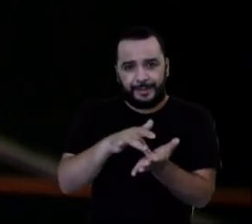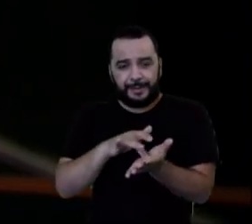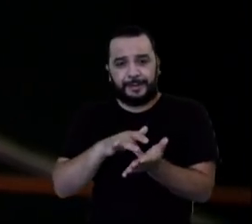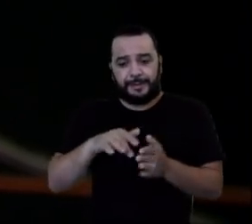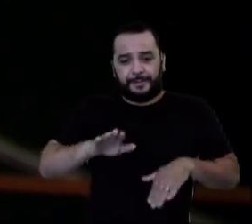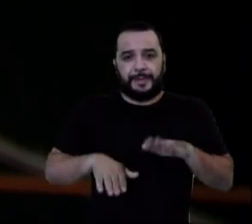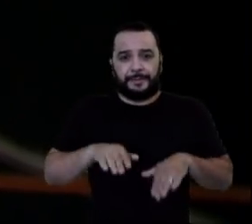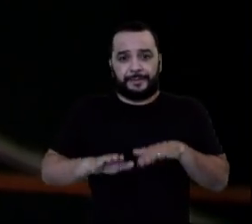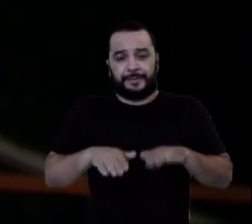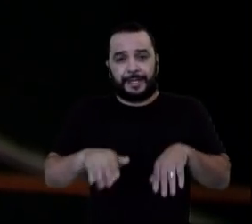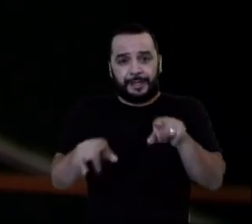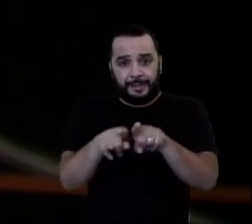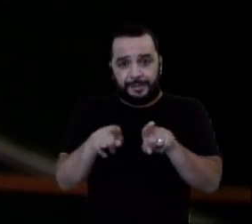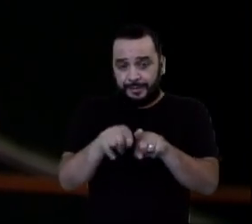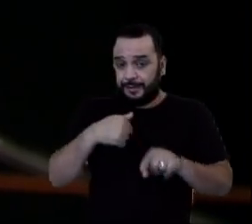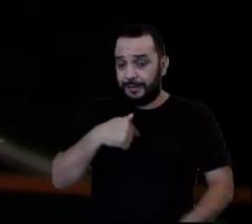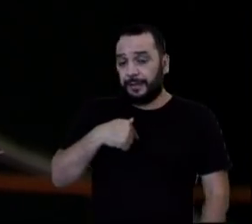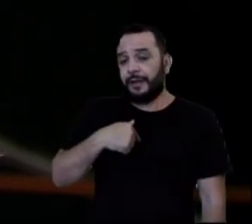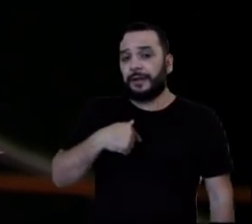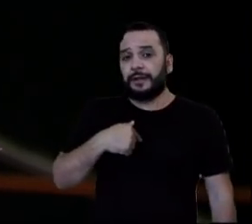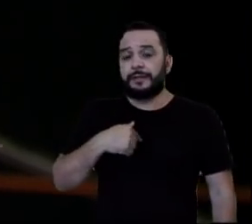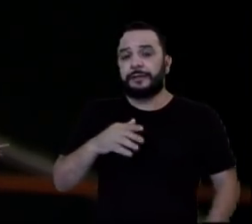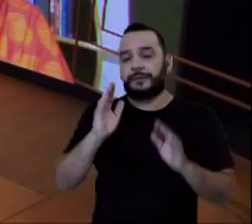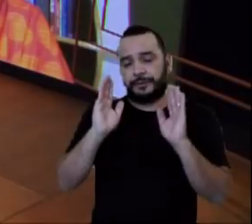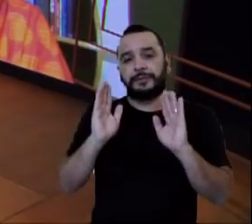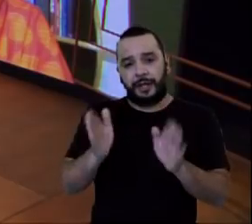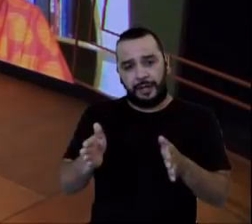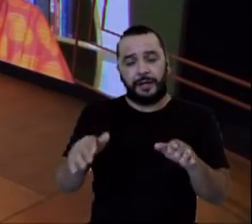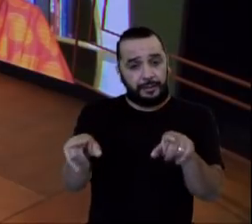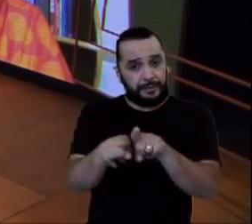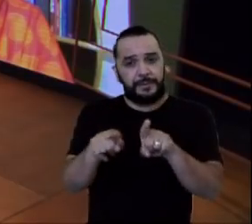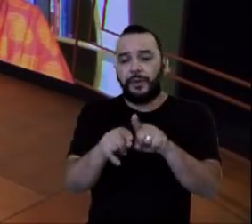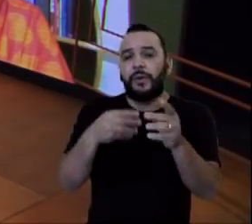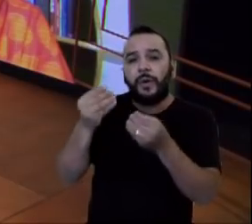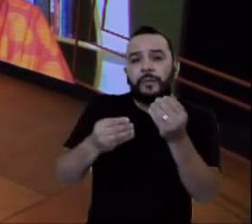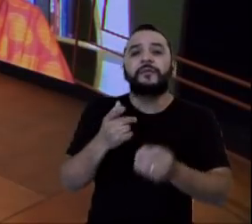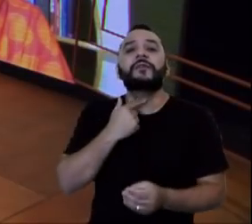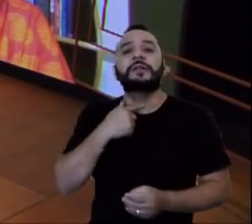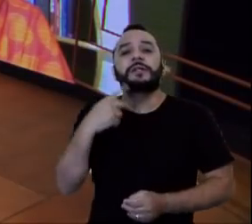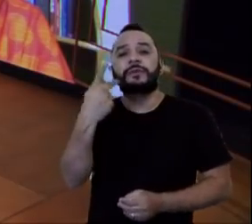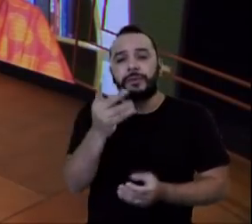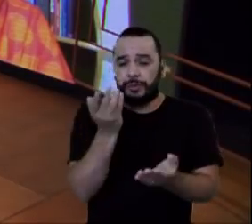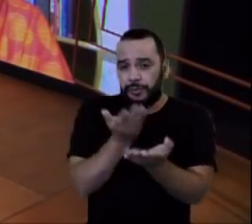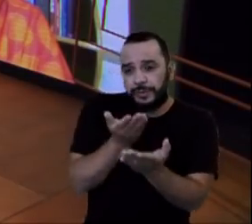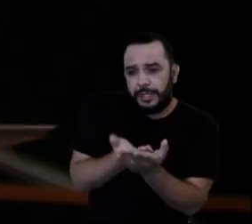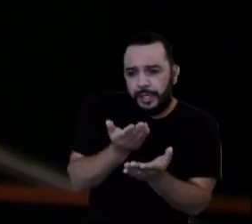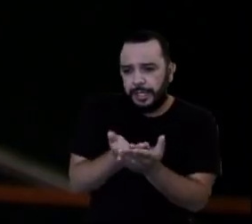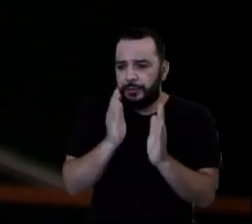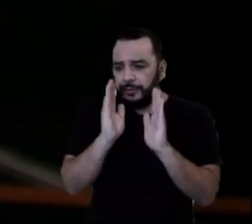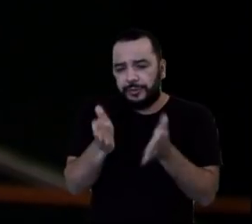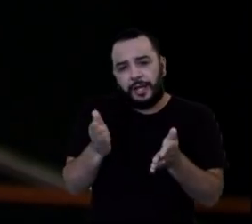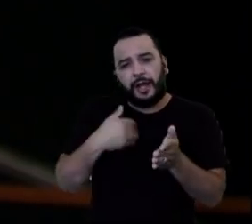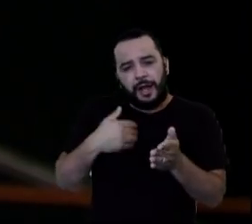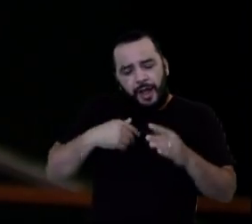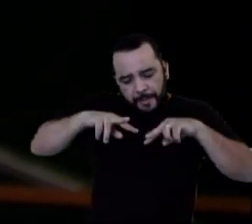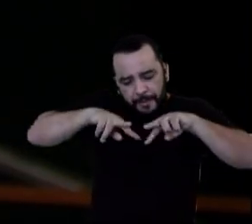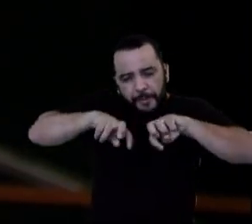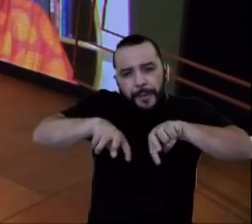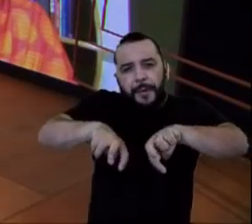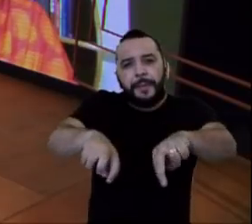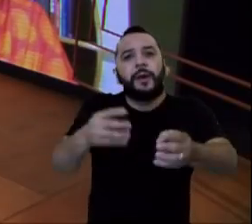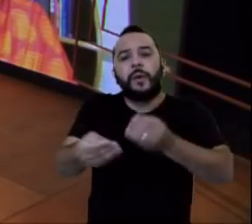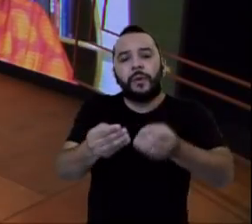trabalhar. Agora, Beth, você sempre gostou de se aprofundar nos vários aspectos aí que fazem parte do teatro. Fiz